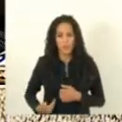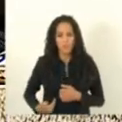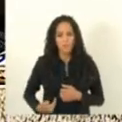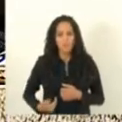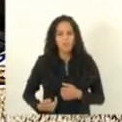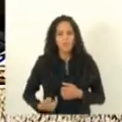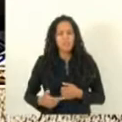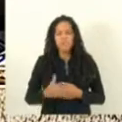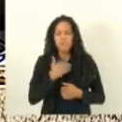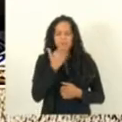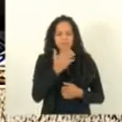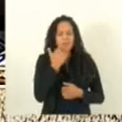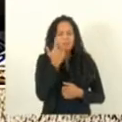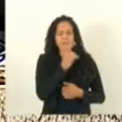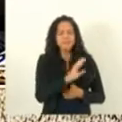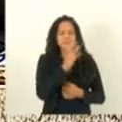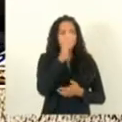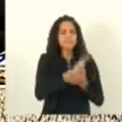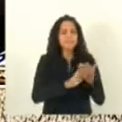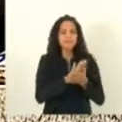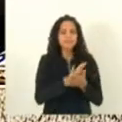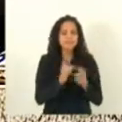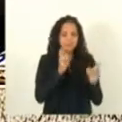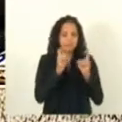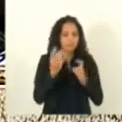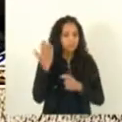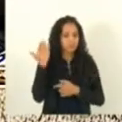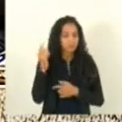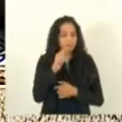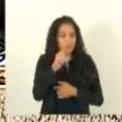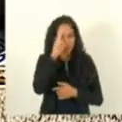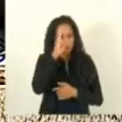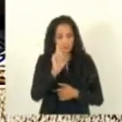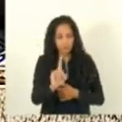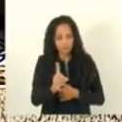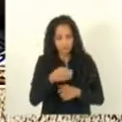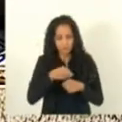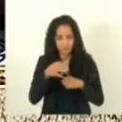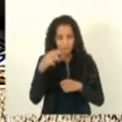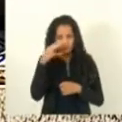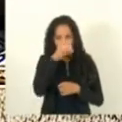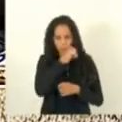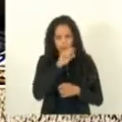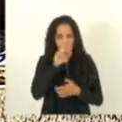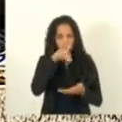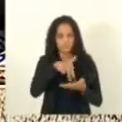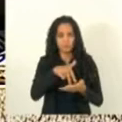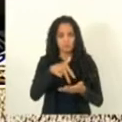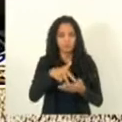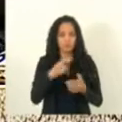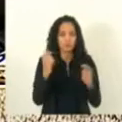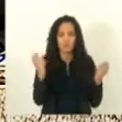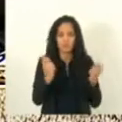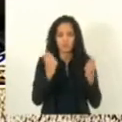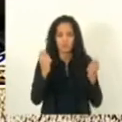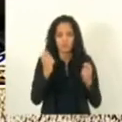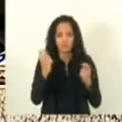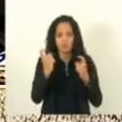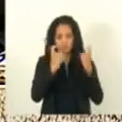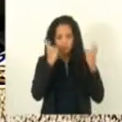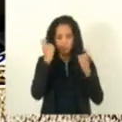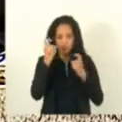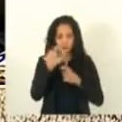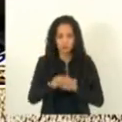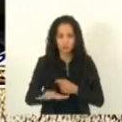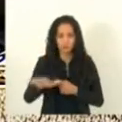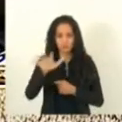não está dando. Na sessão de ontem, se você não se recorda, eu vou lembrar você, eu trouxe aqui uma grave preocupação na região